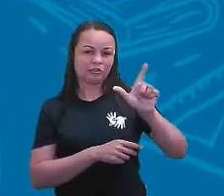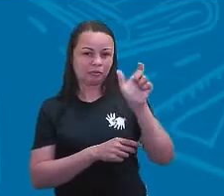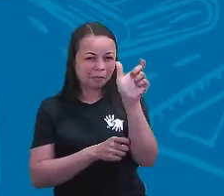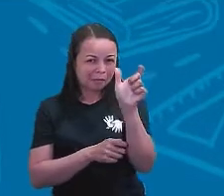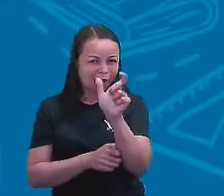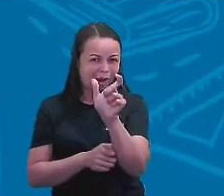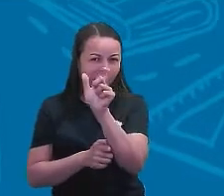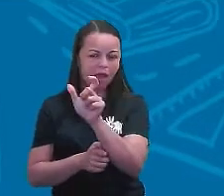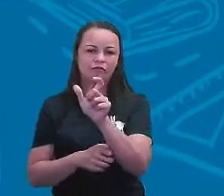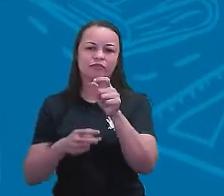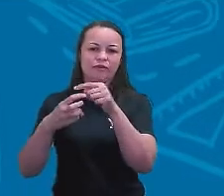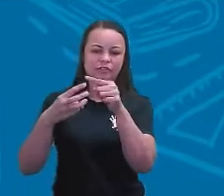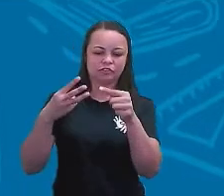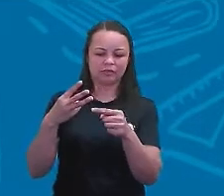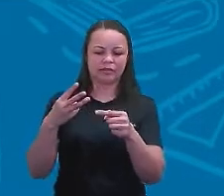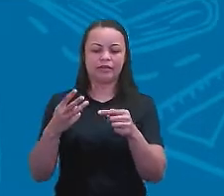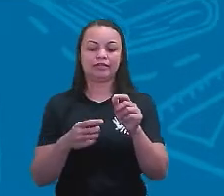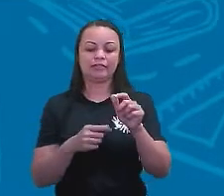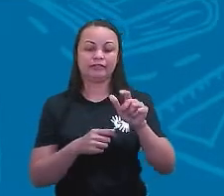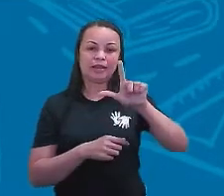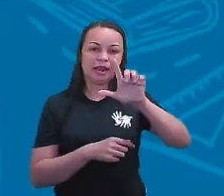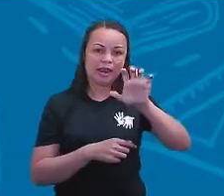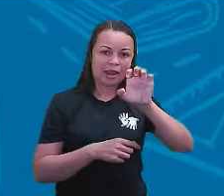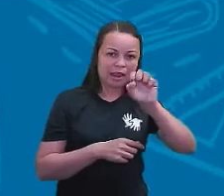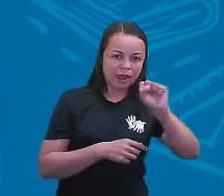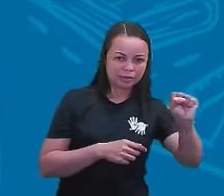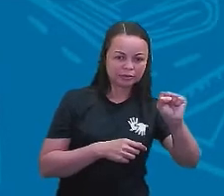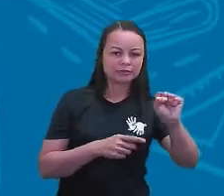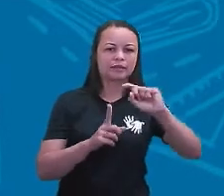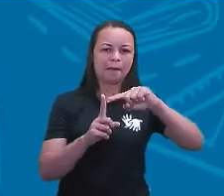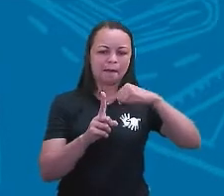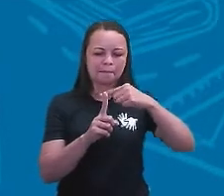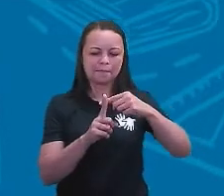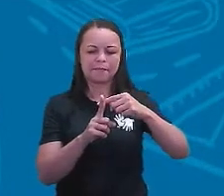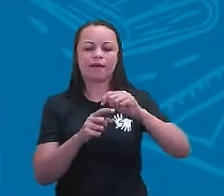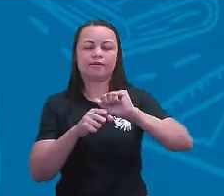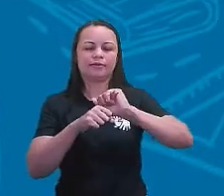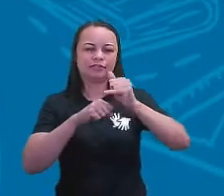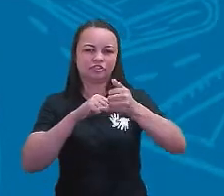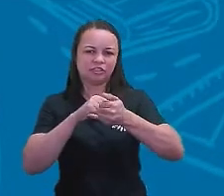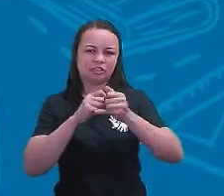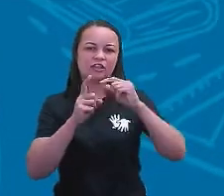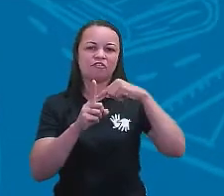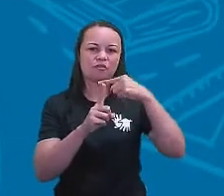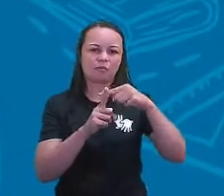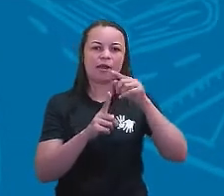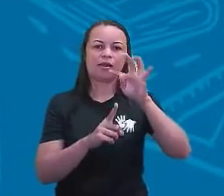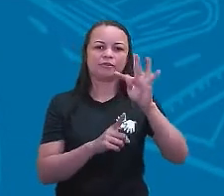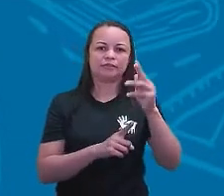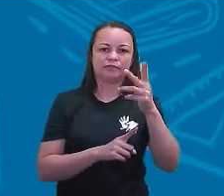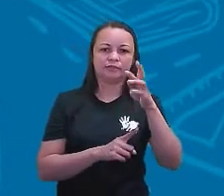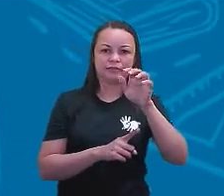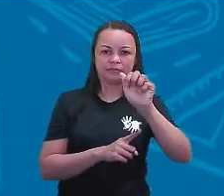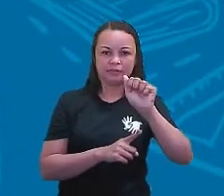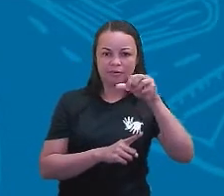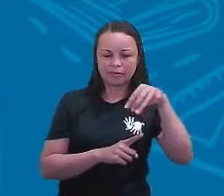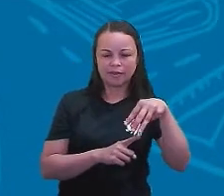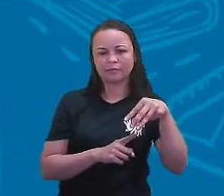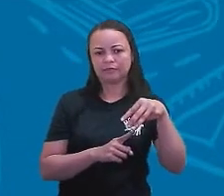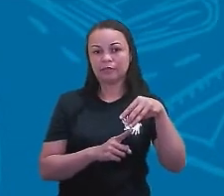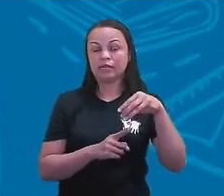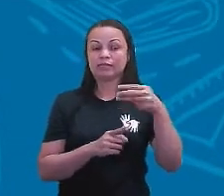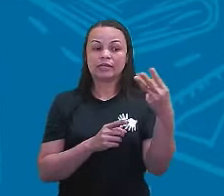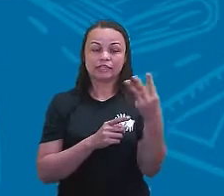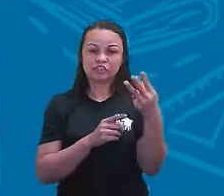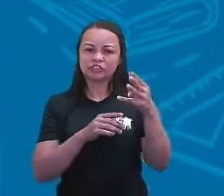less, depois virar um adjetivo e em seguida a palavrinha them. Montou essas 3 estruturas,